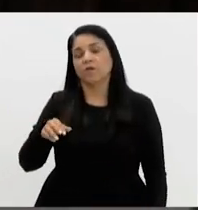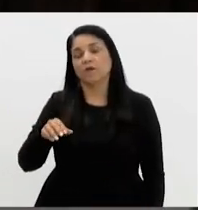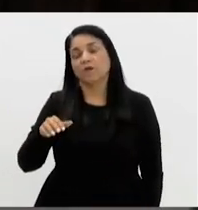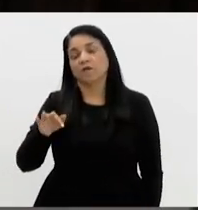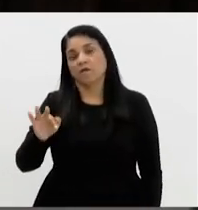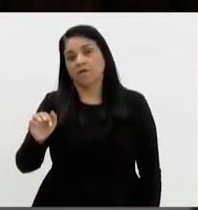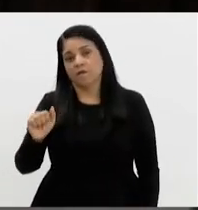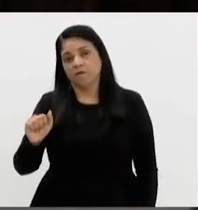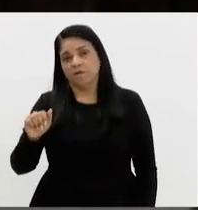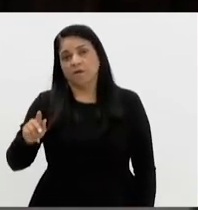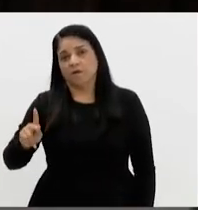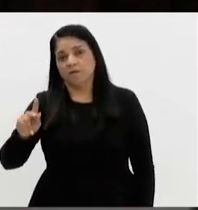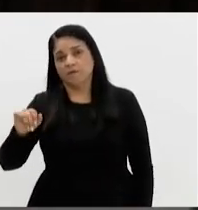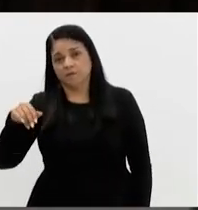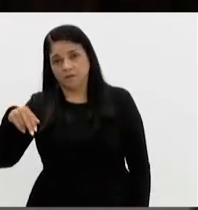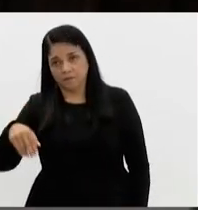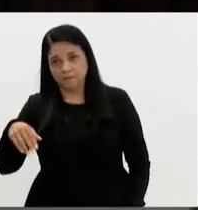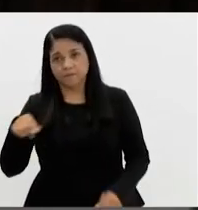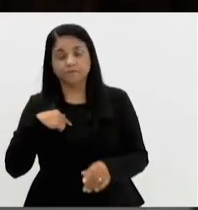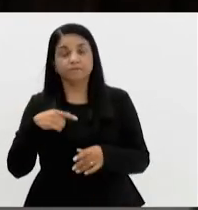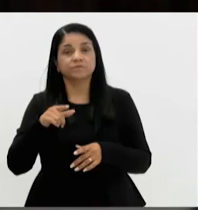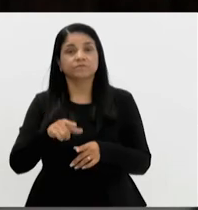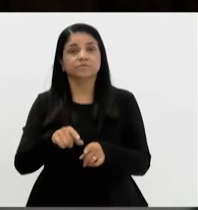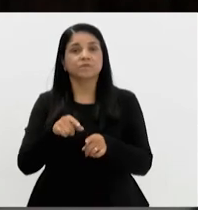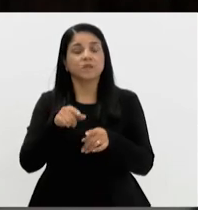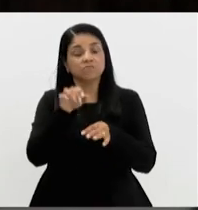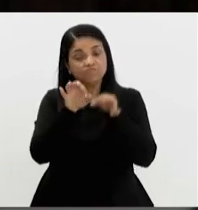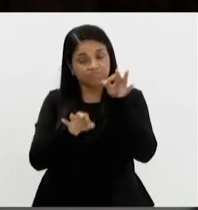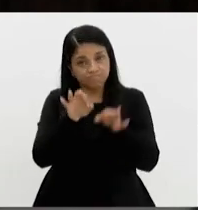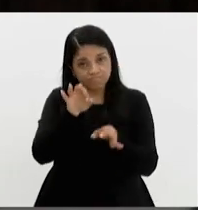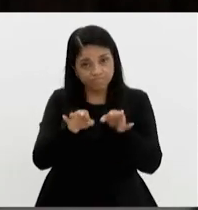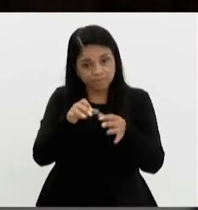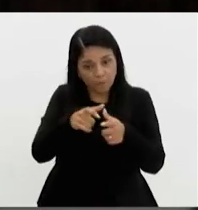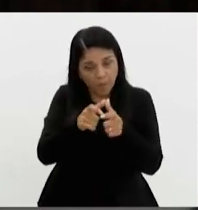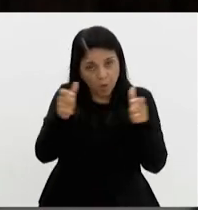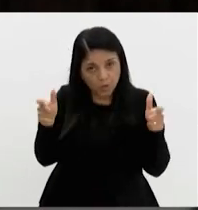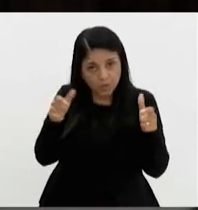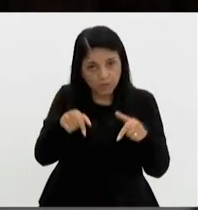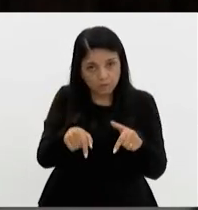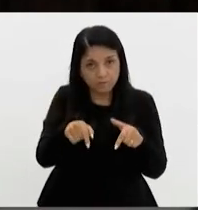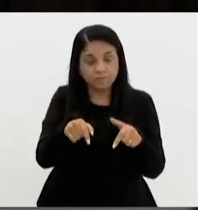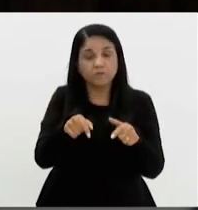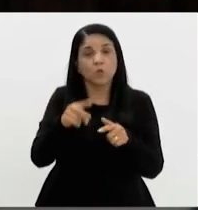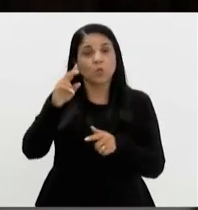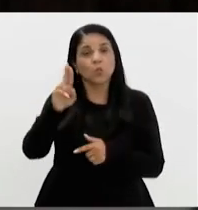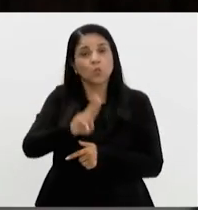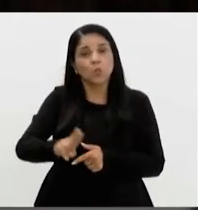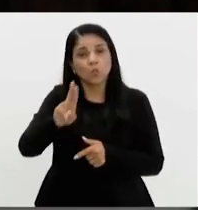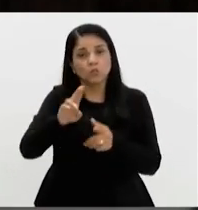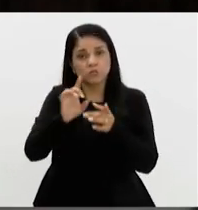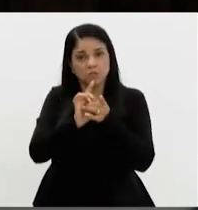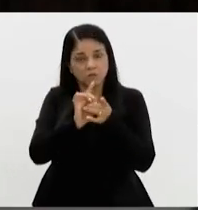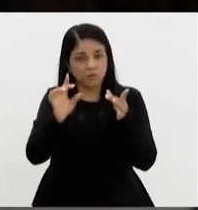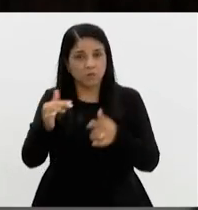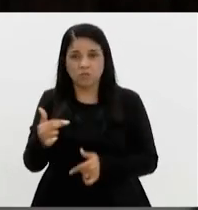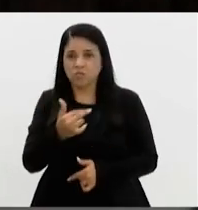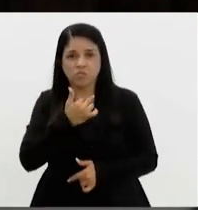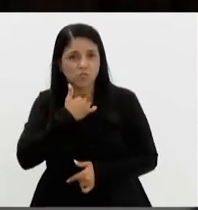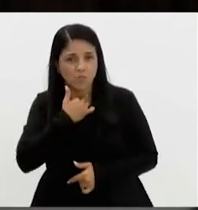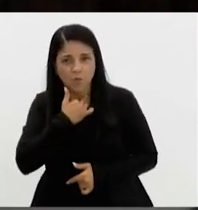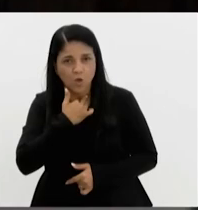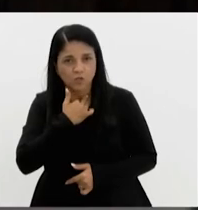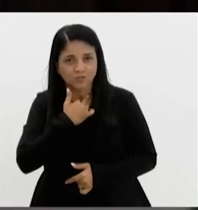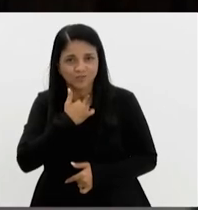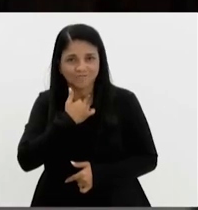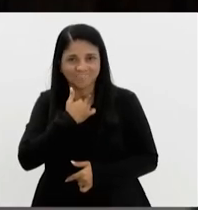572 consolidou-se no âmbito daquele julgado por maioria a ideia de que o uso da Liberdade não pode ser manejado para